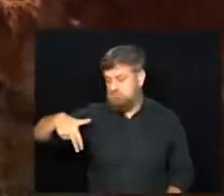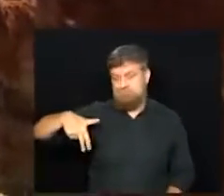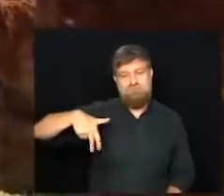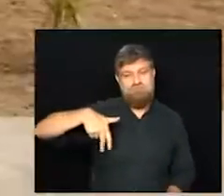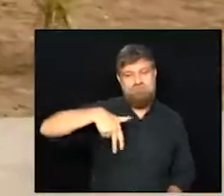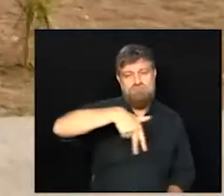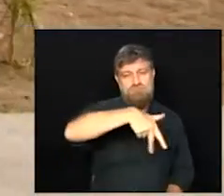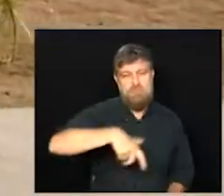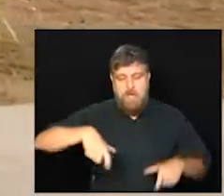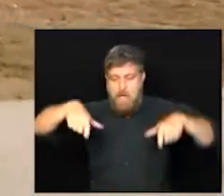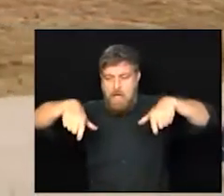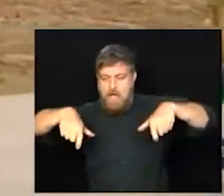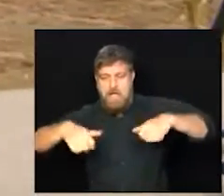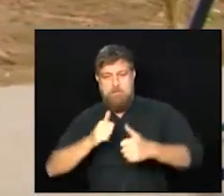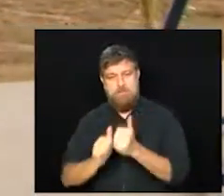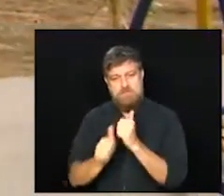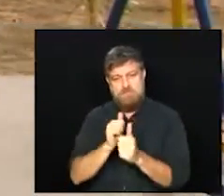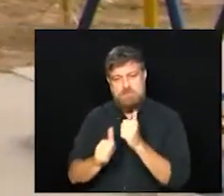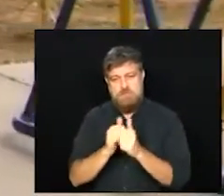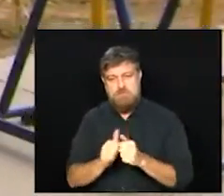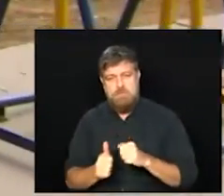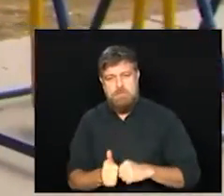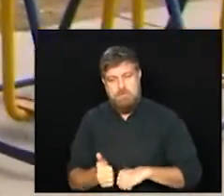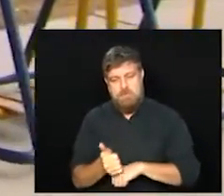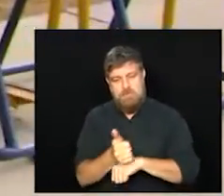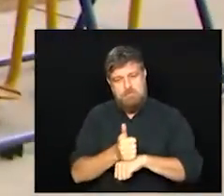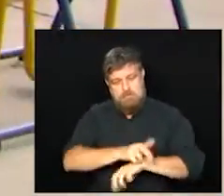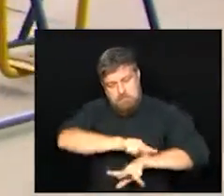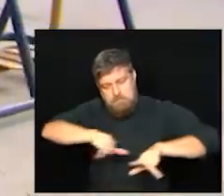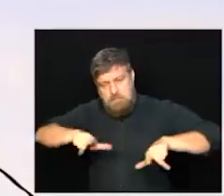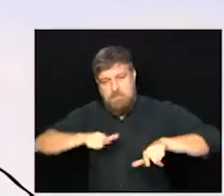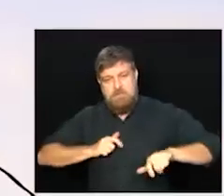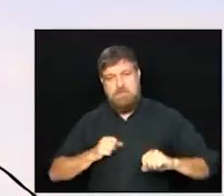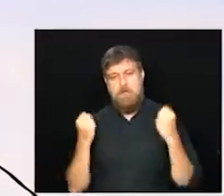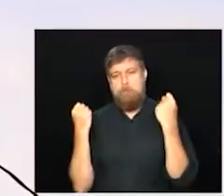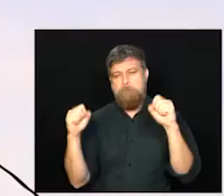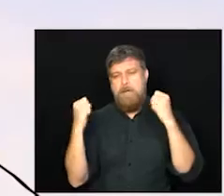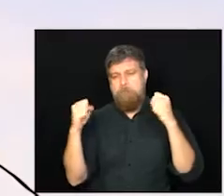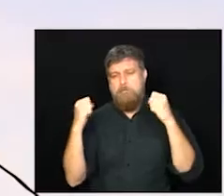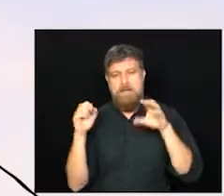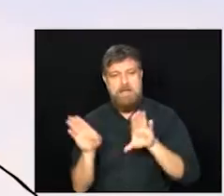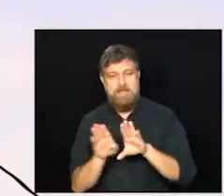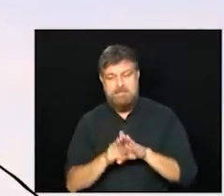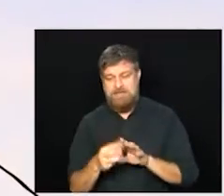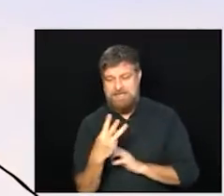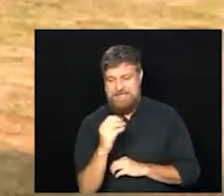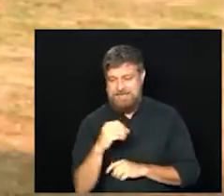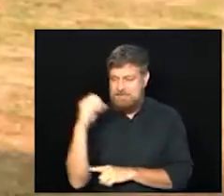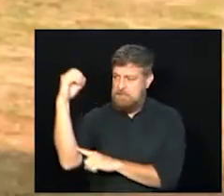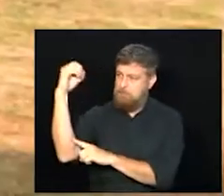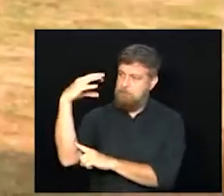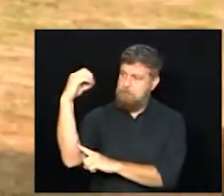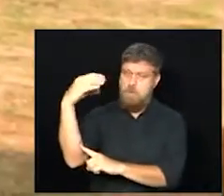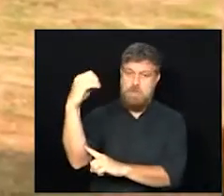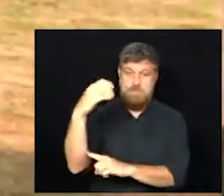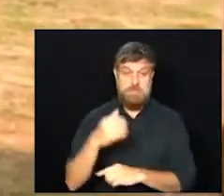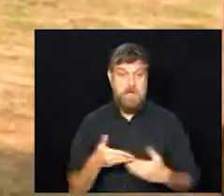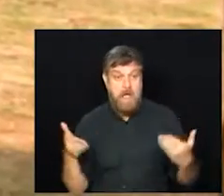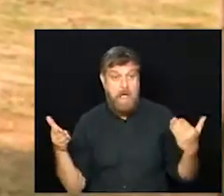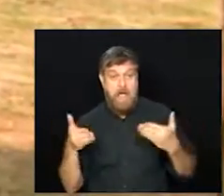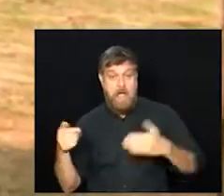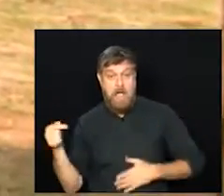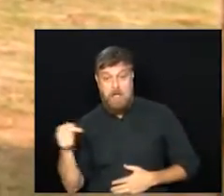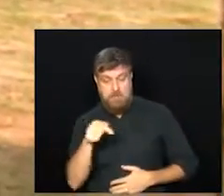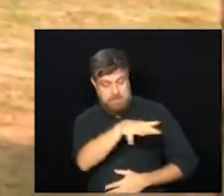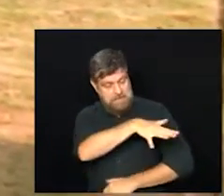de futebol, quadra poliesportiva, academia ao ar livre e 30 postes de luz. Pois é, e agora essa parte